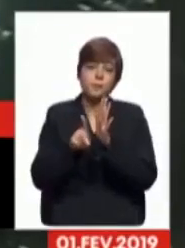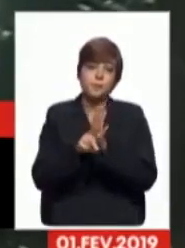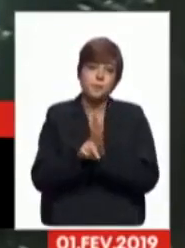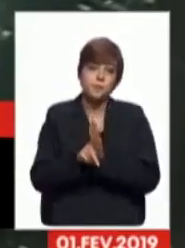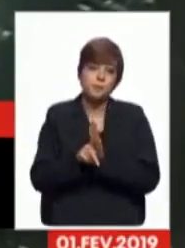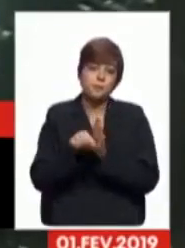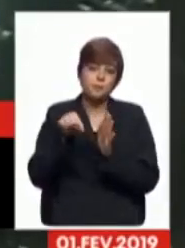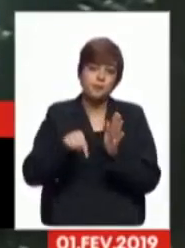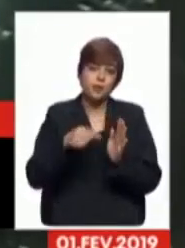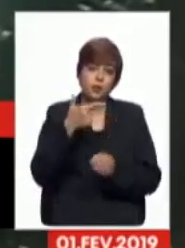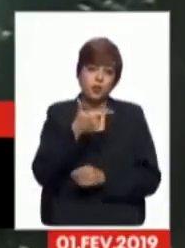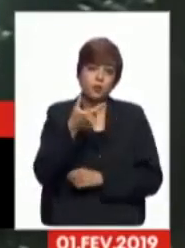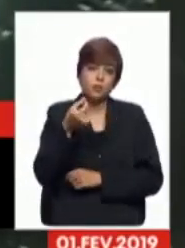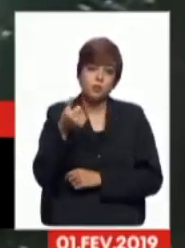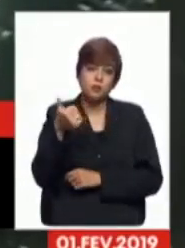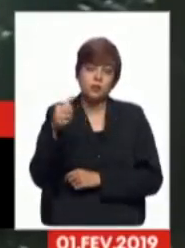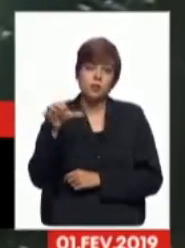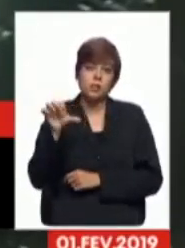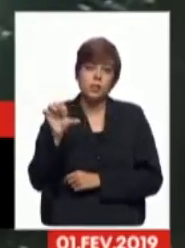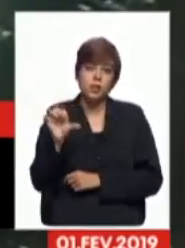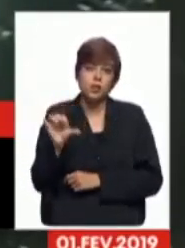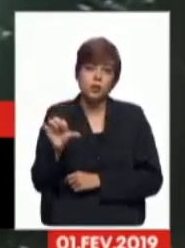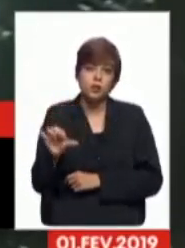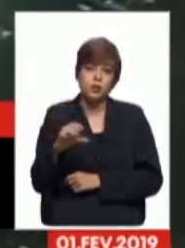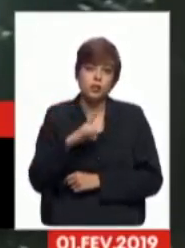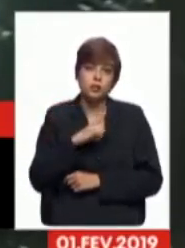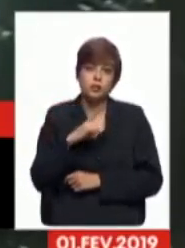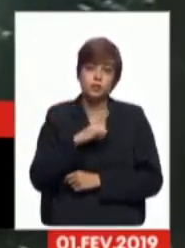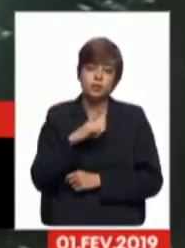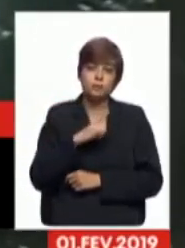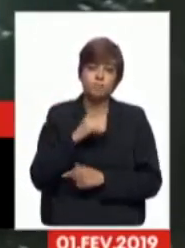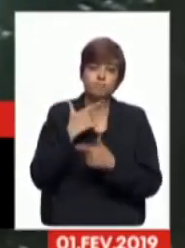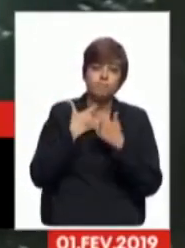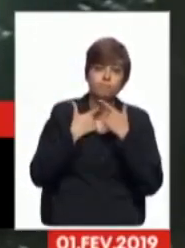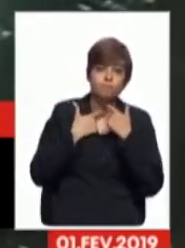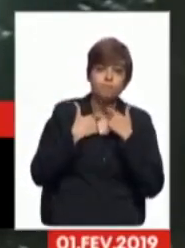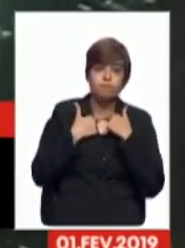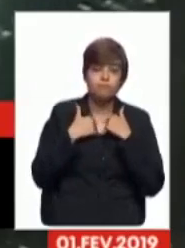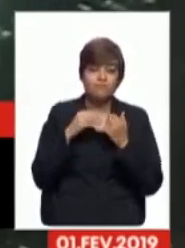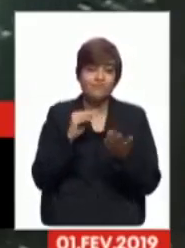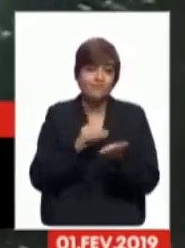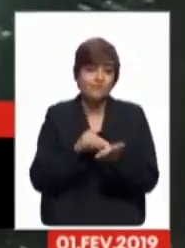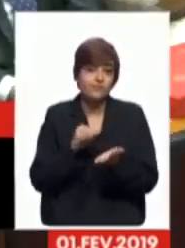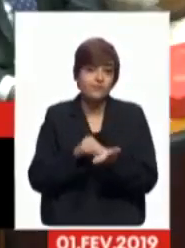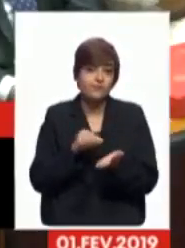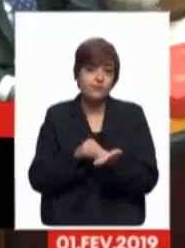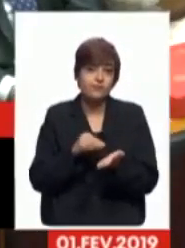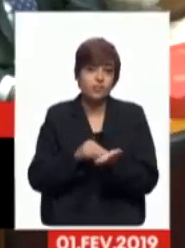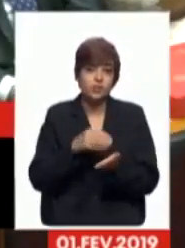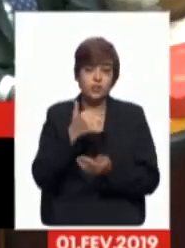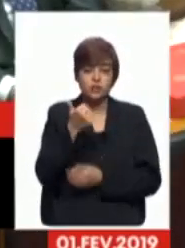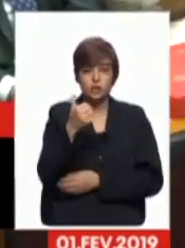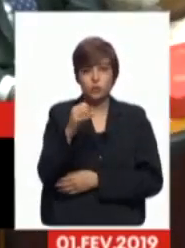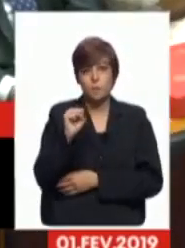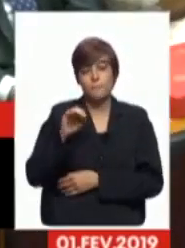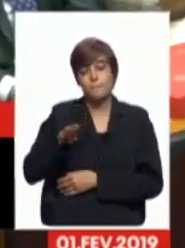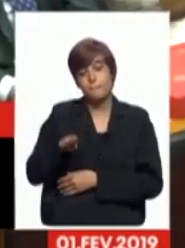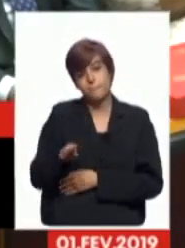de 2019 traz a expectativa de um déficit de 18